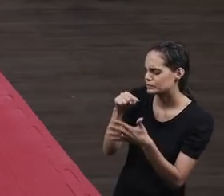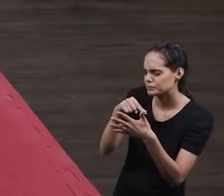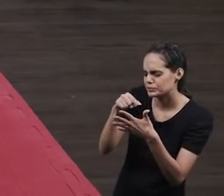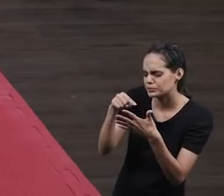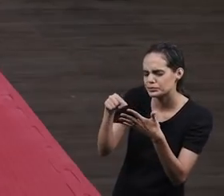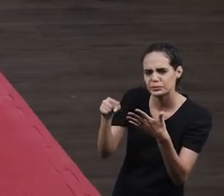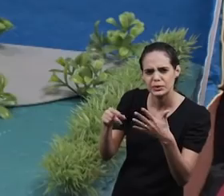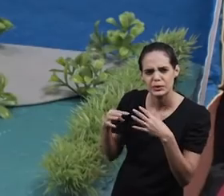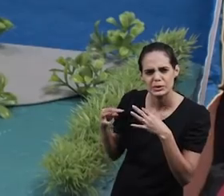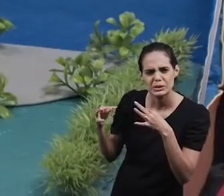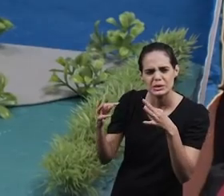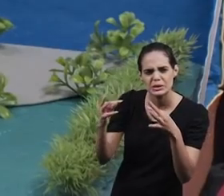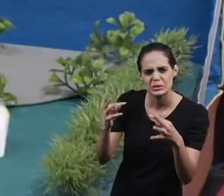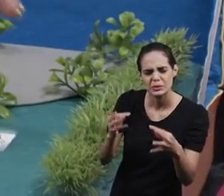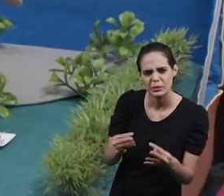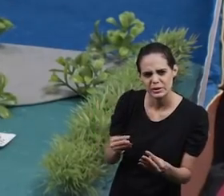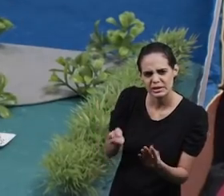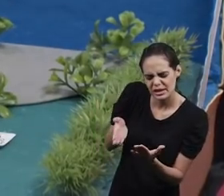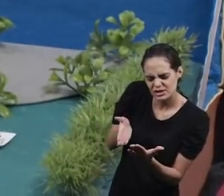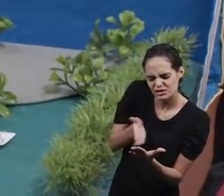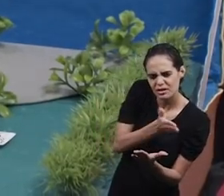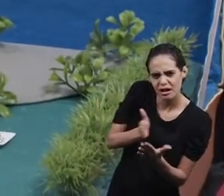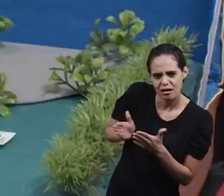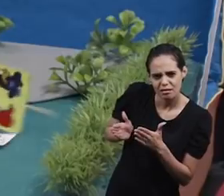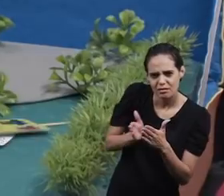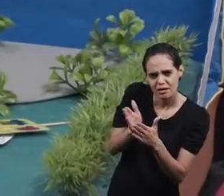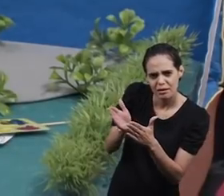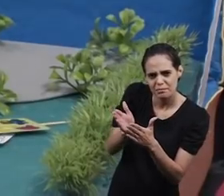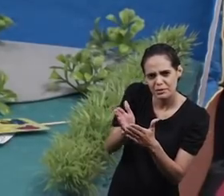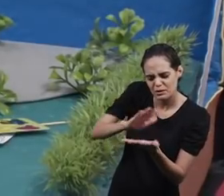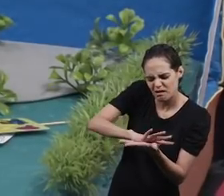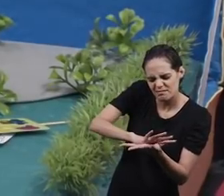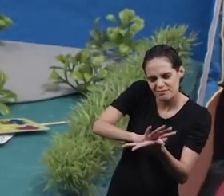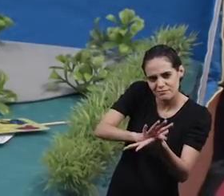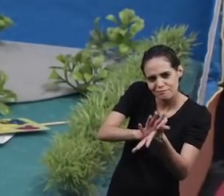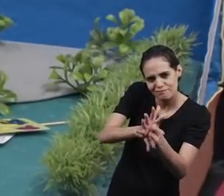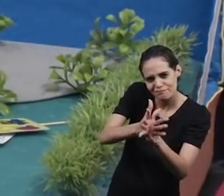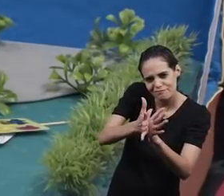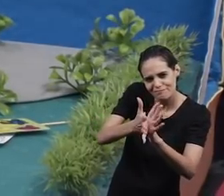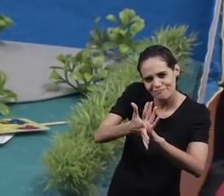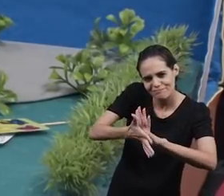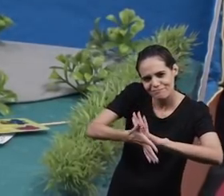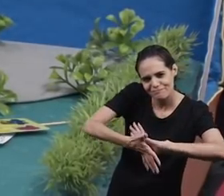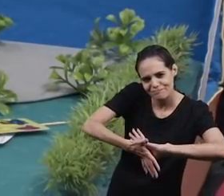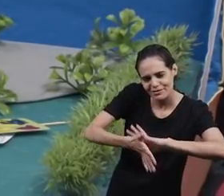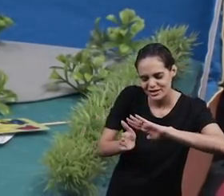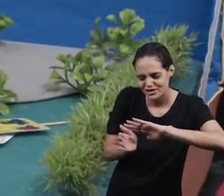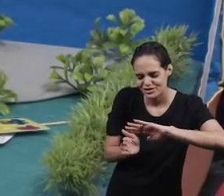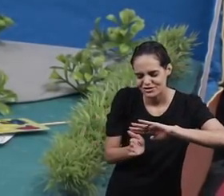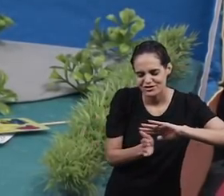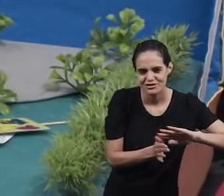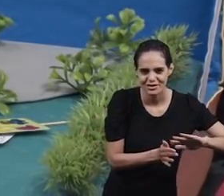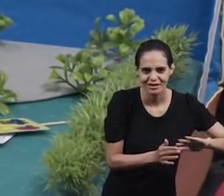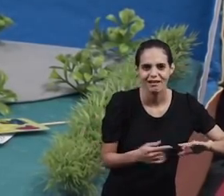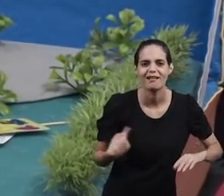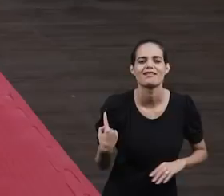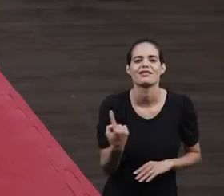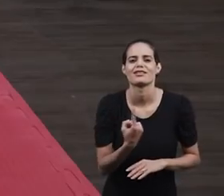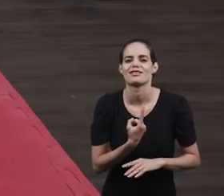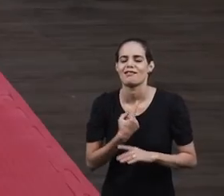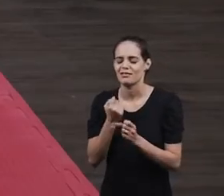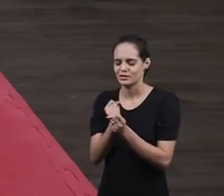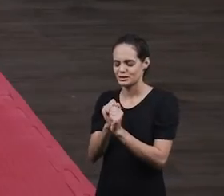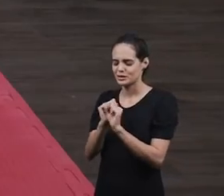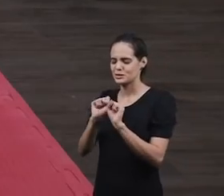tirar da presença do Senhor, que quer sujar o nosso coração, é destruído. E nós somos livres, nós